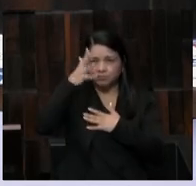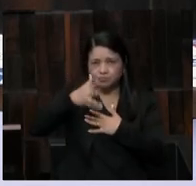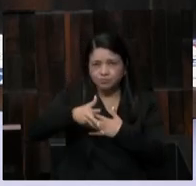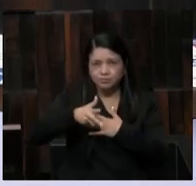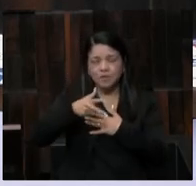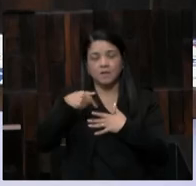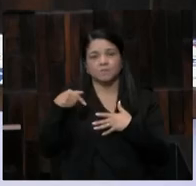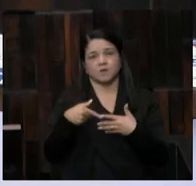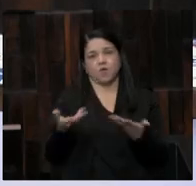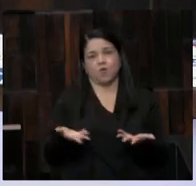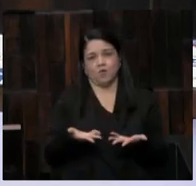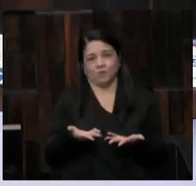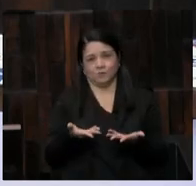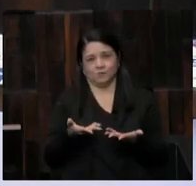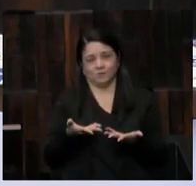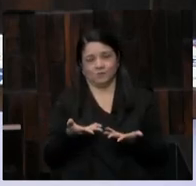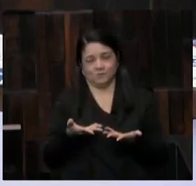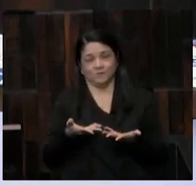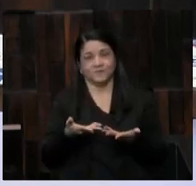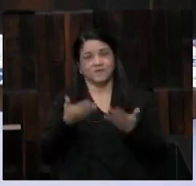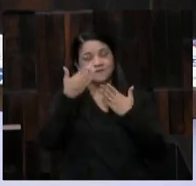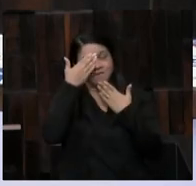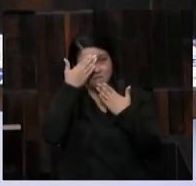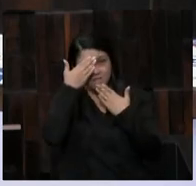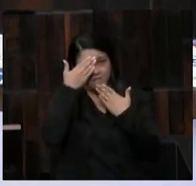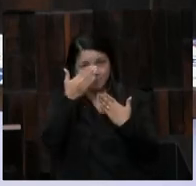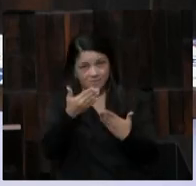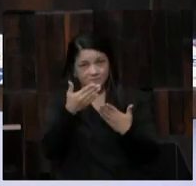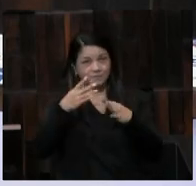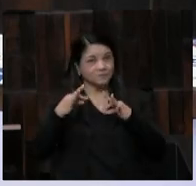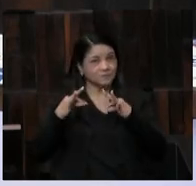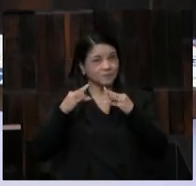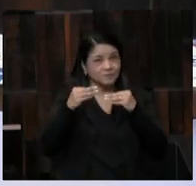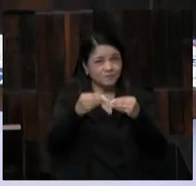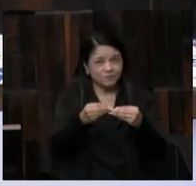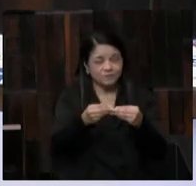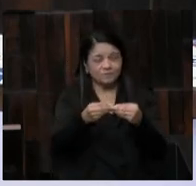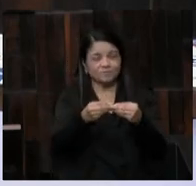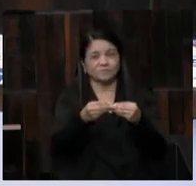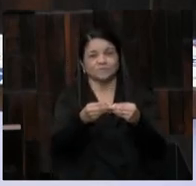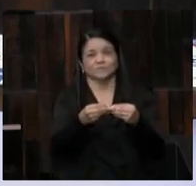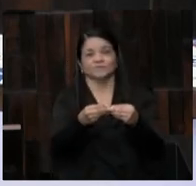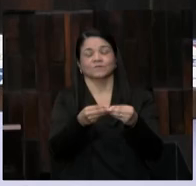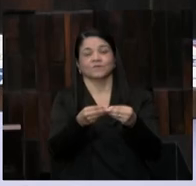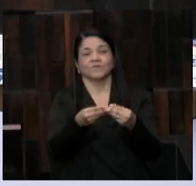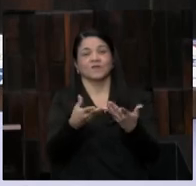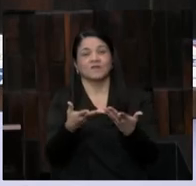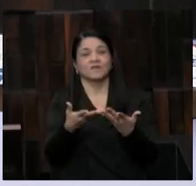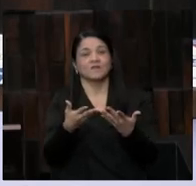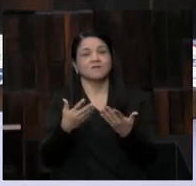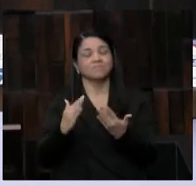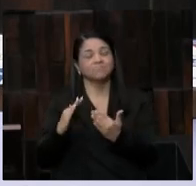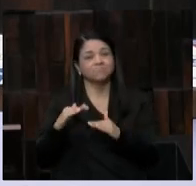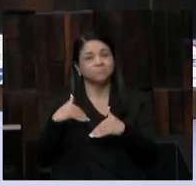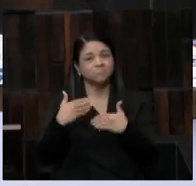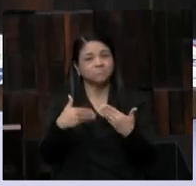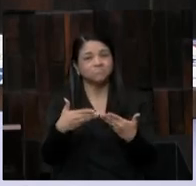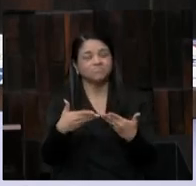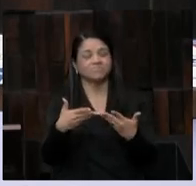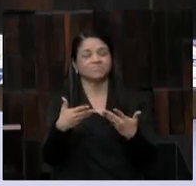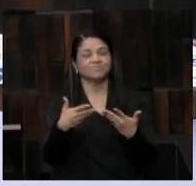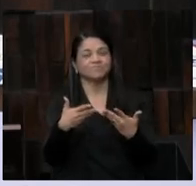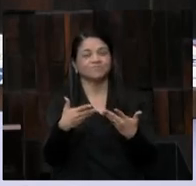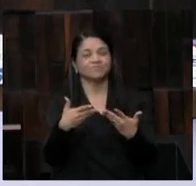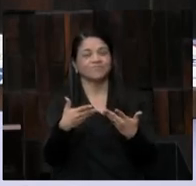aqui conosco. Agradecer a todos indistintamente e gradativamente eu vou